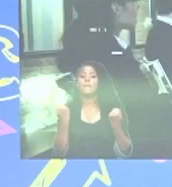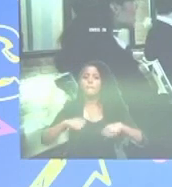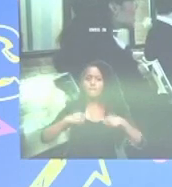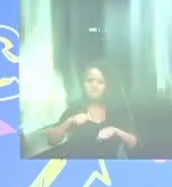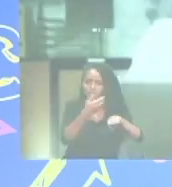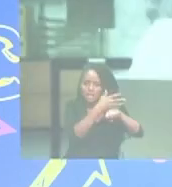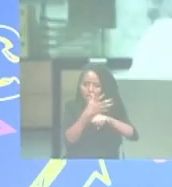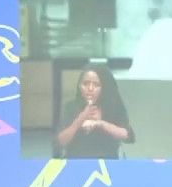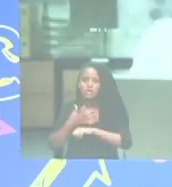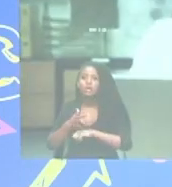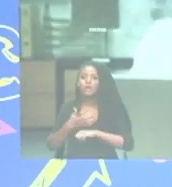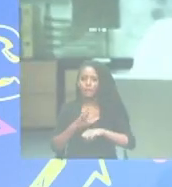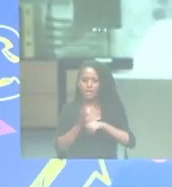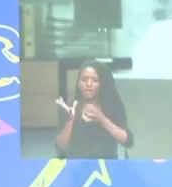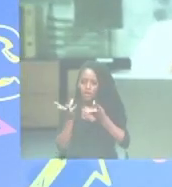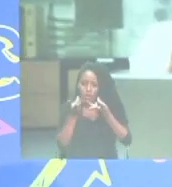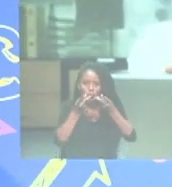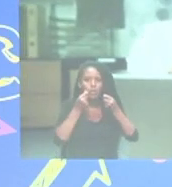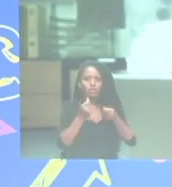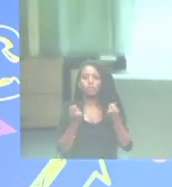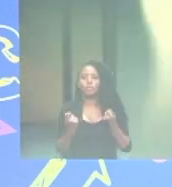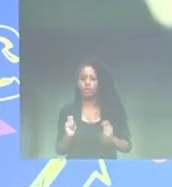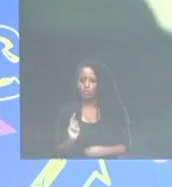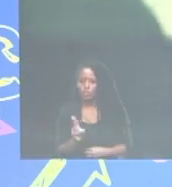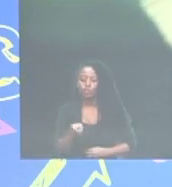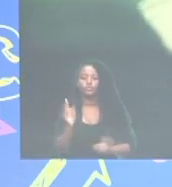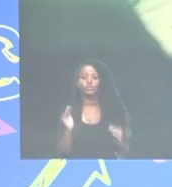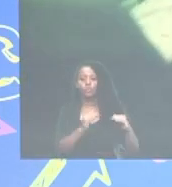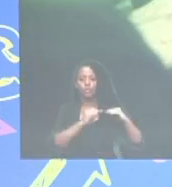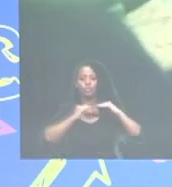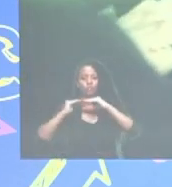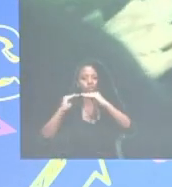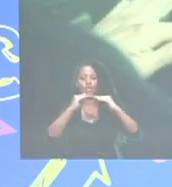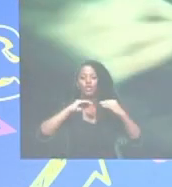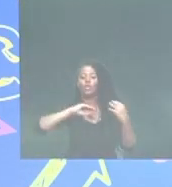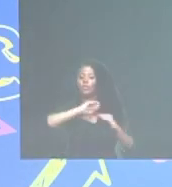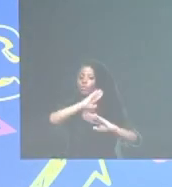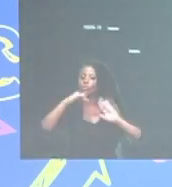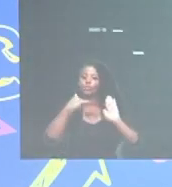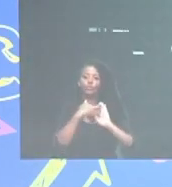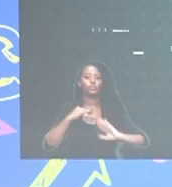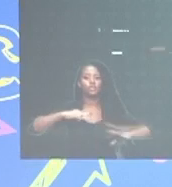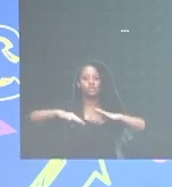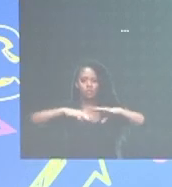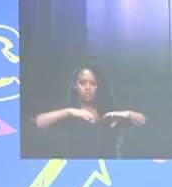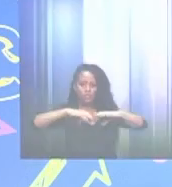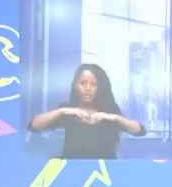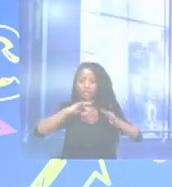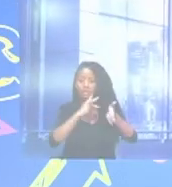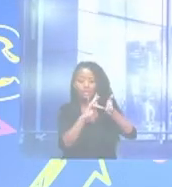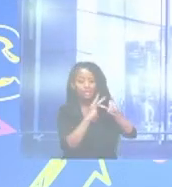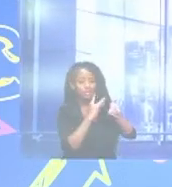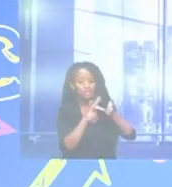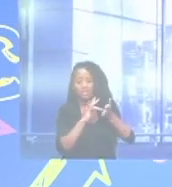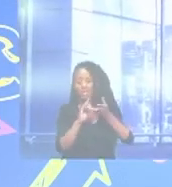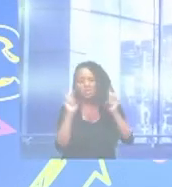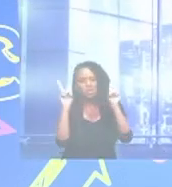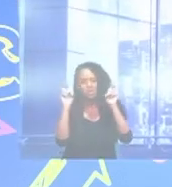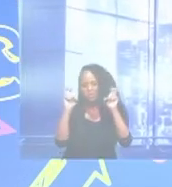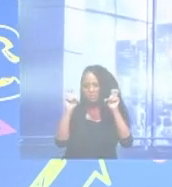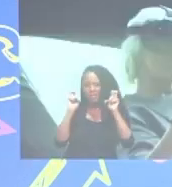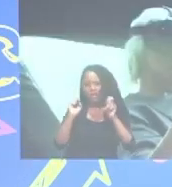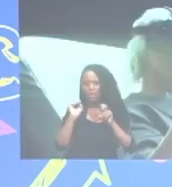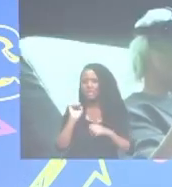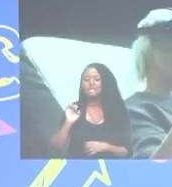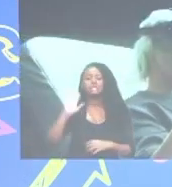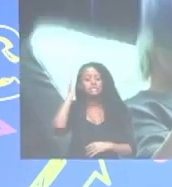ser dinâmico e ter habilidade para manter o equilíbrio quando todo está em movimento. Ser digital não é sobre